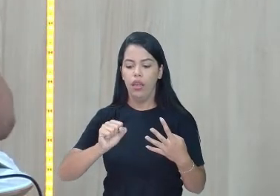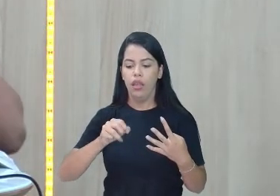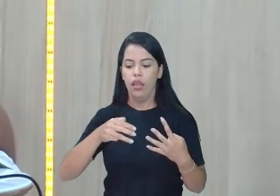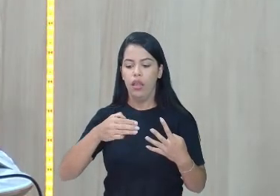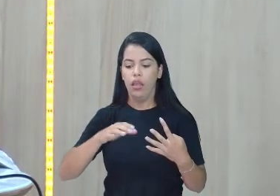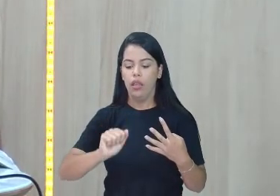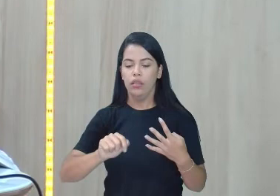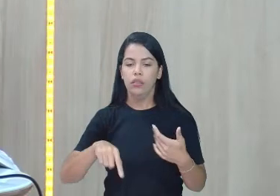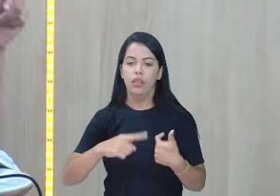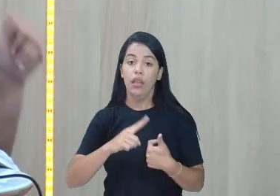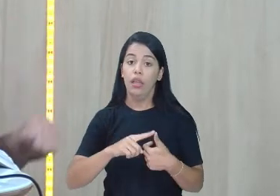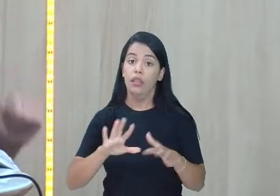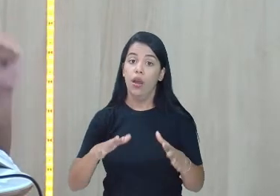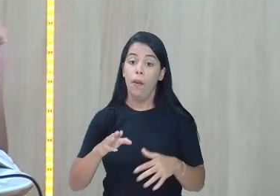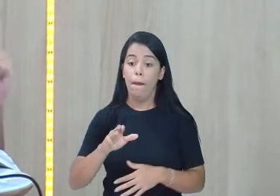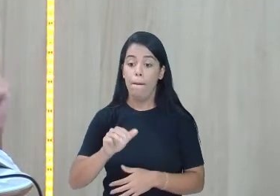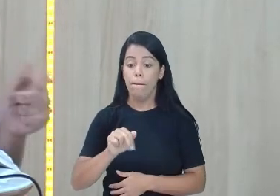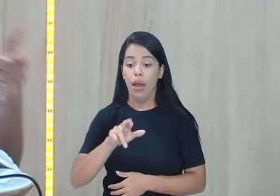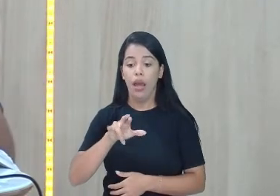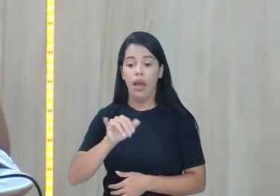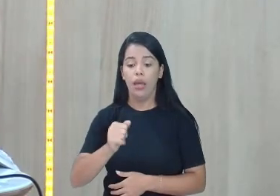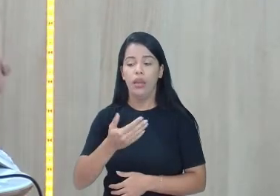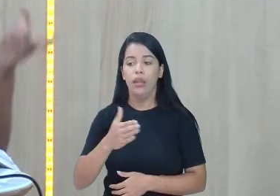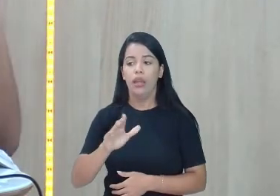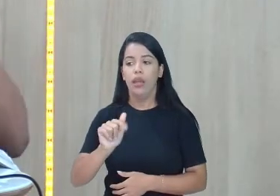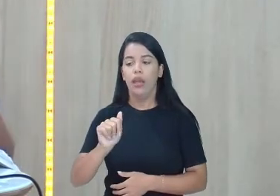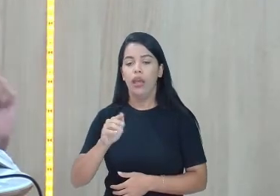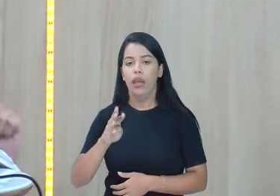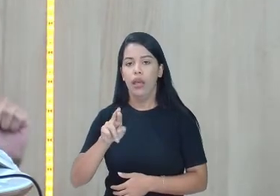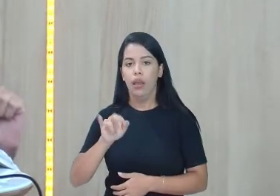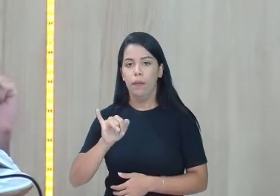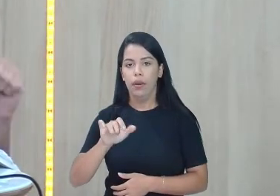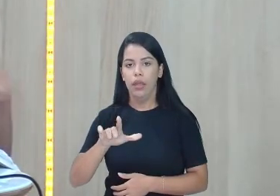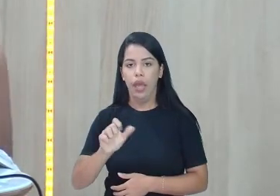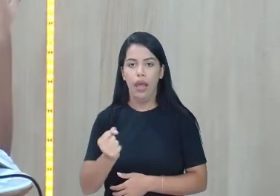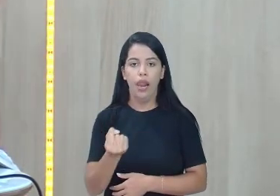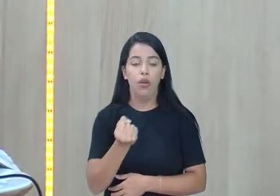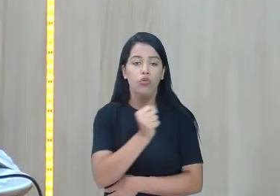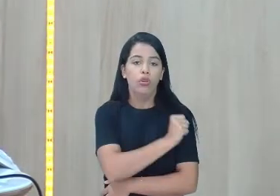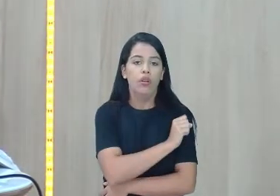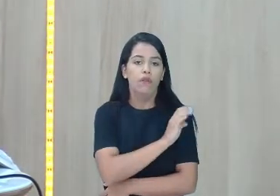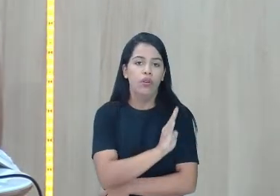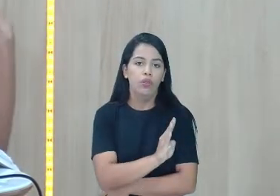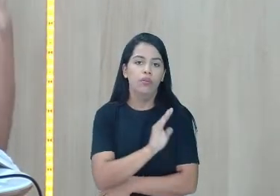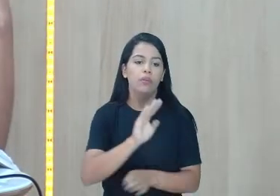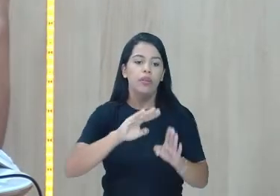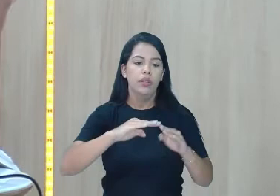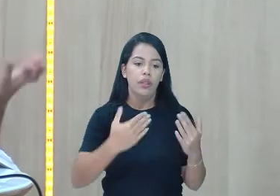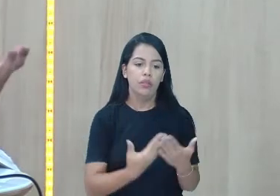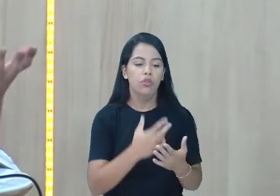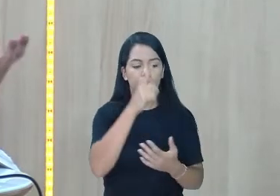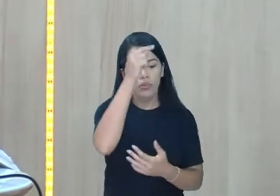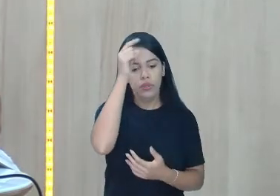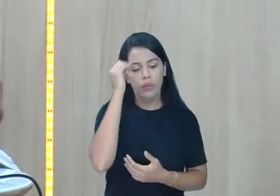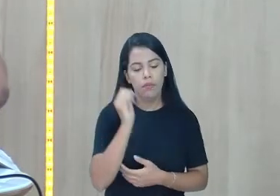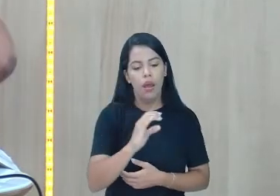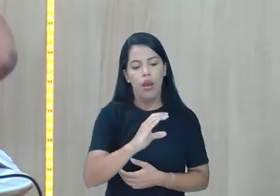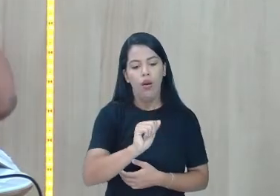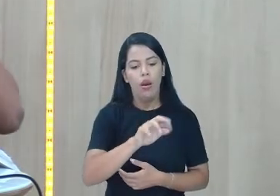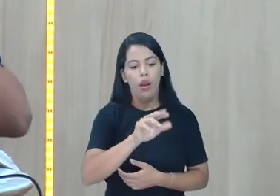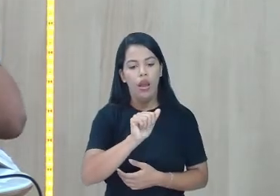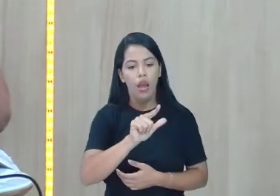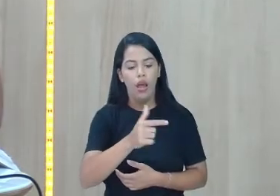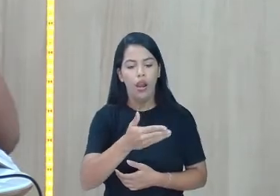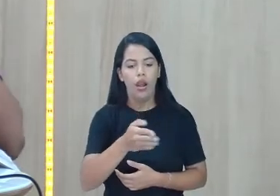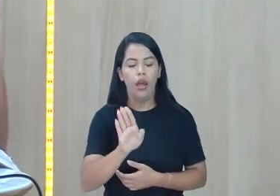Maria, inclusive, é Maria Gabriela Borges dos Santos, 8ª B da Escola Municipal Carla Patrícia. Um beijo enorme para vocês.